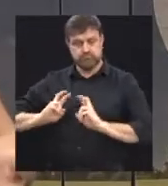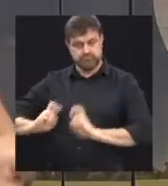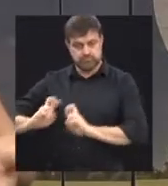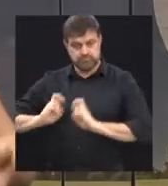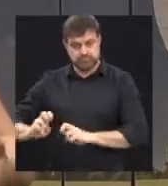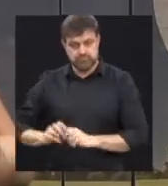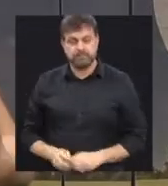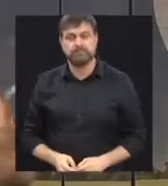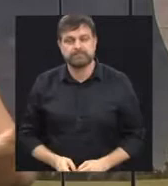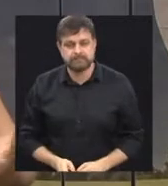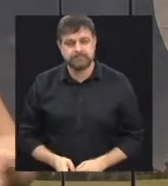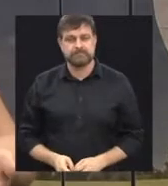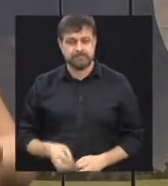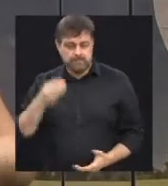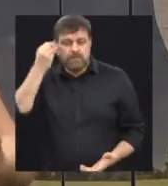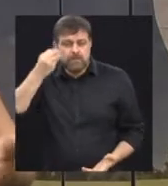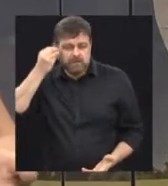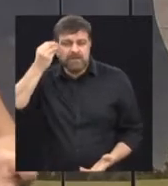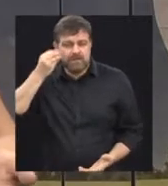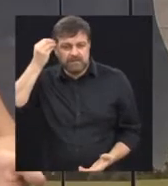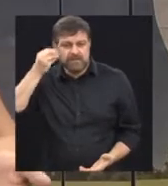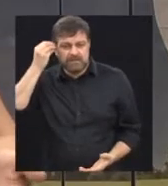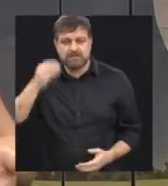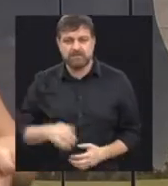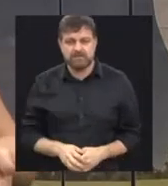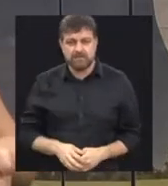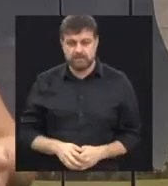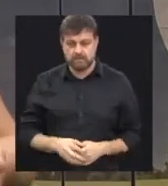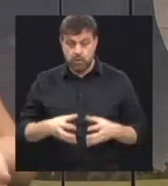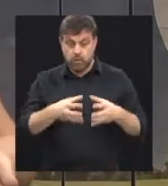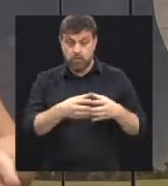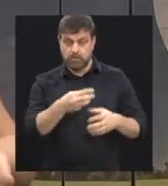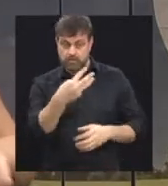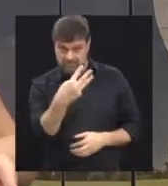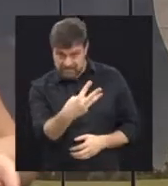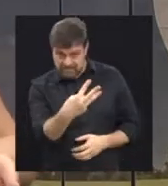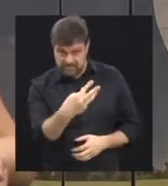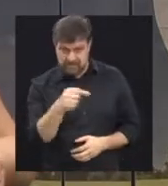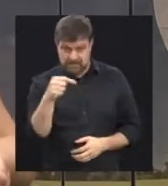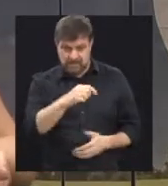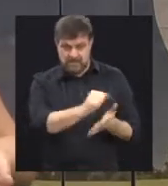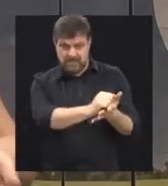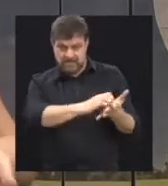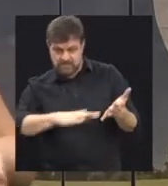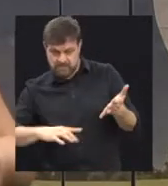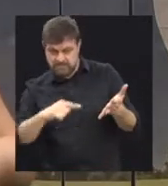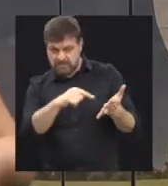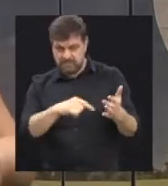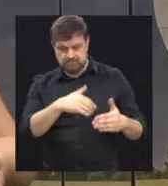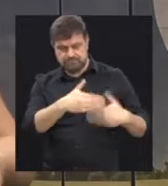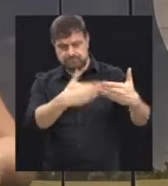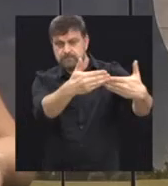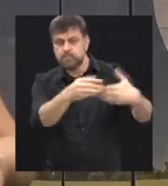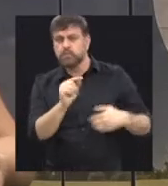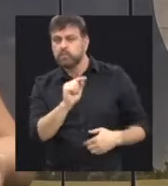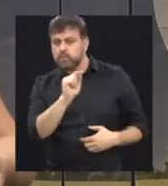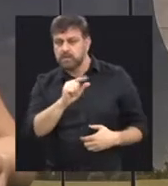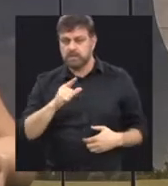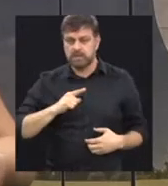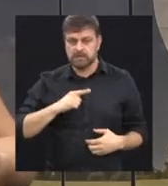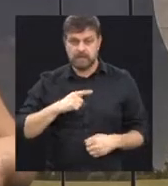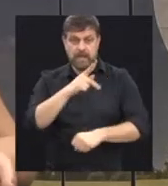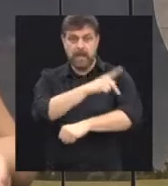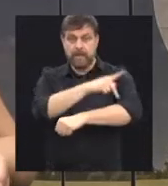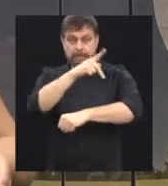limitações dele e essas descobertas, essas experimentações, né? E no agrupamento 3, a atividade que nós desenvolvemos